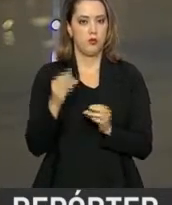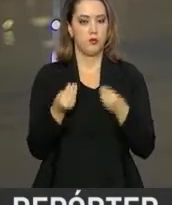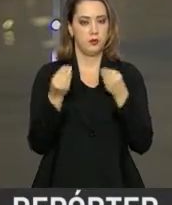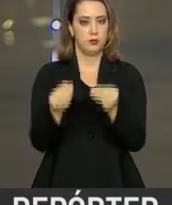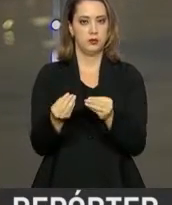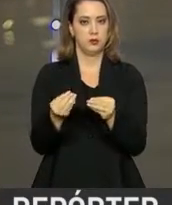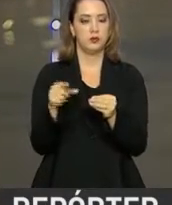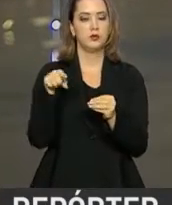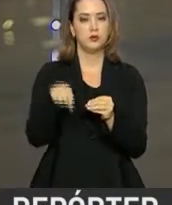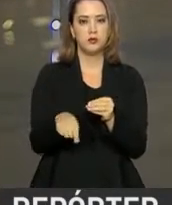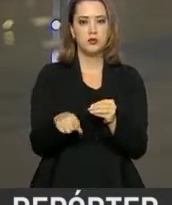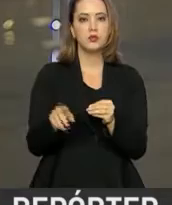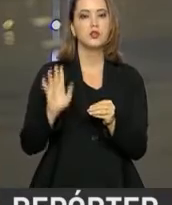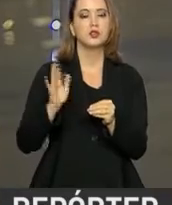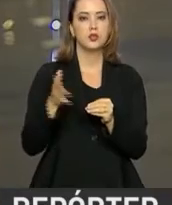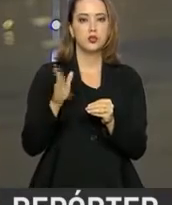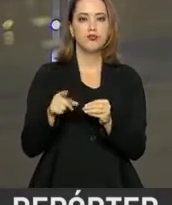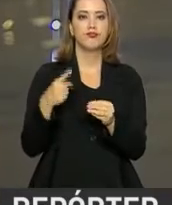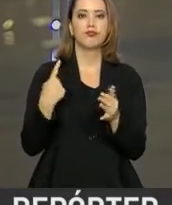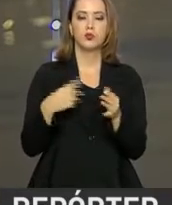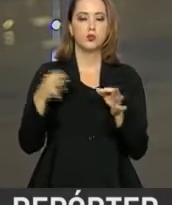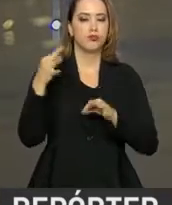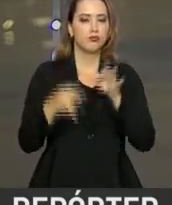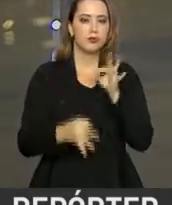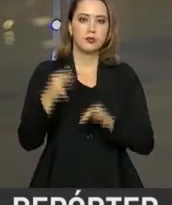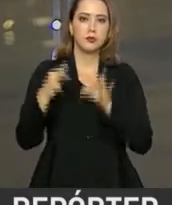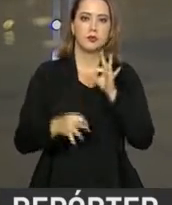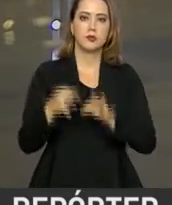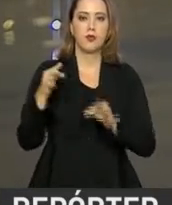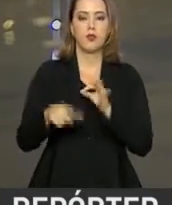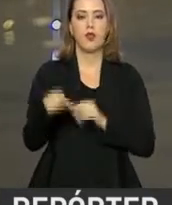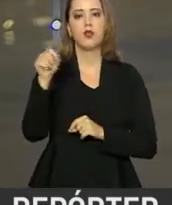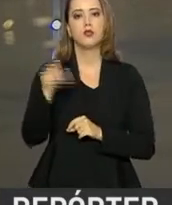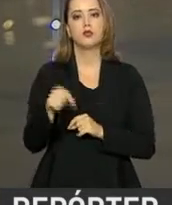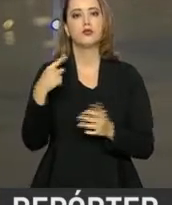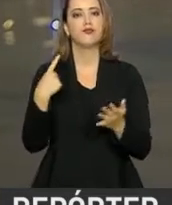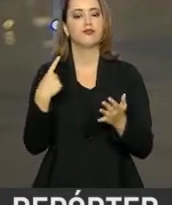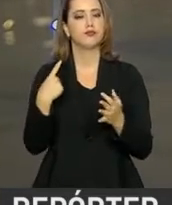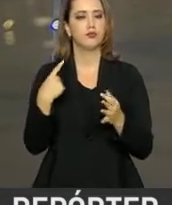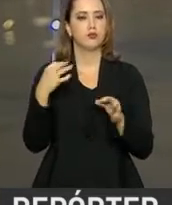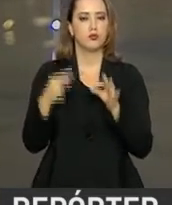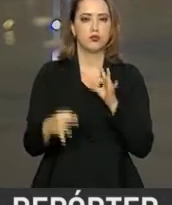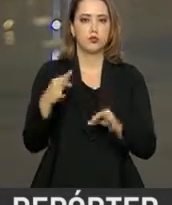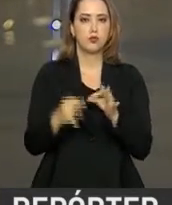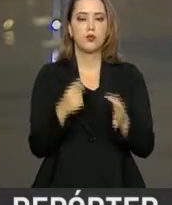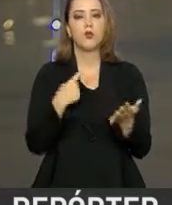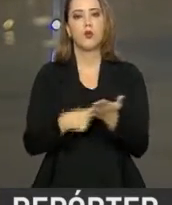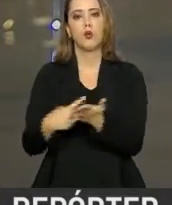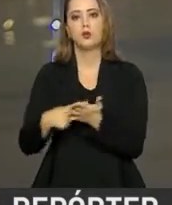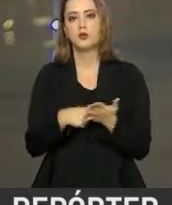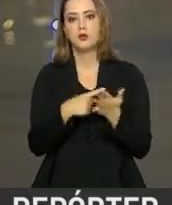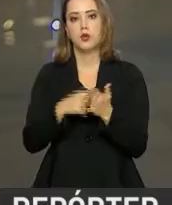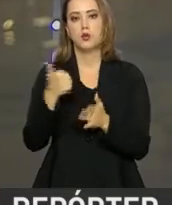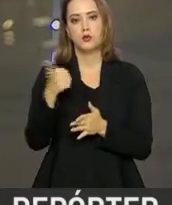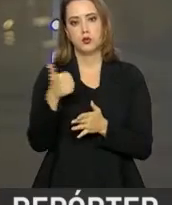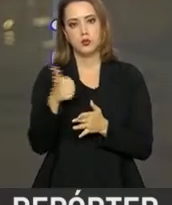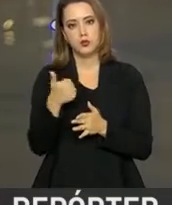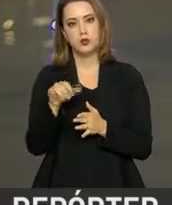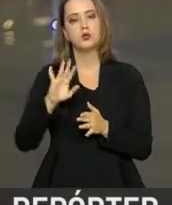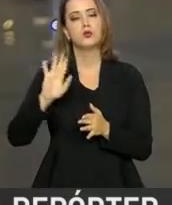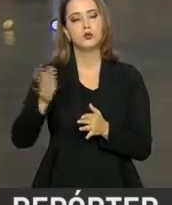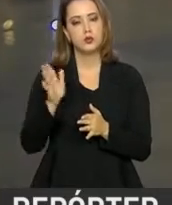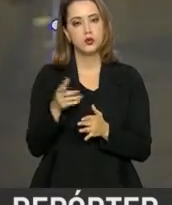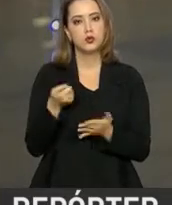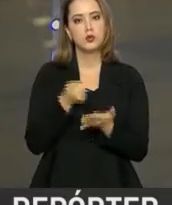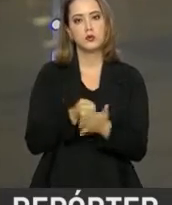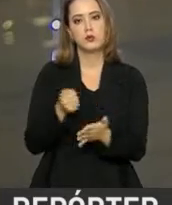a maioria das liminares ocorreram em abril 11 decisões provisórias que permitiam aos estados o pagamento